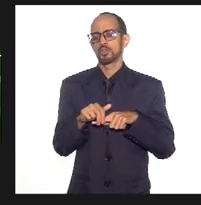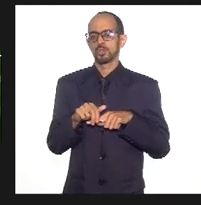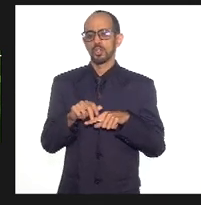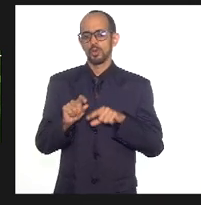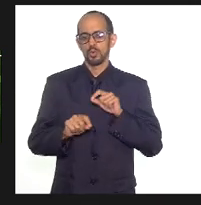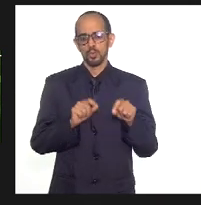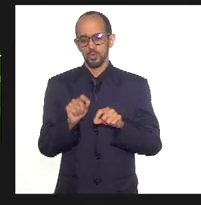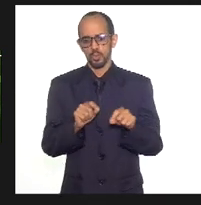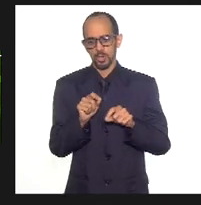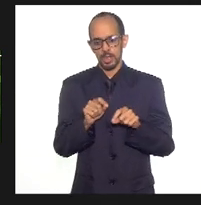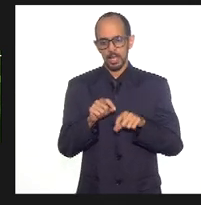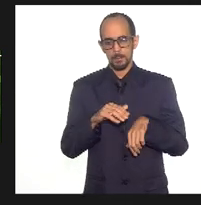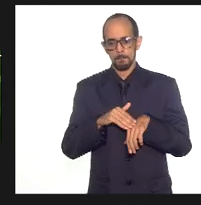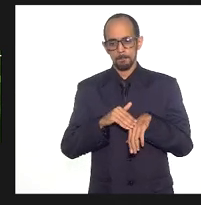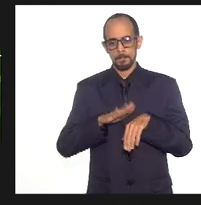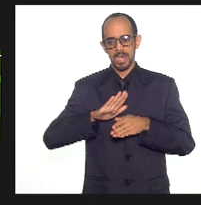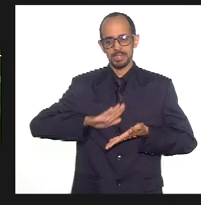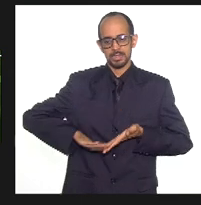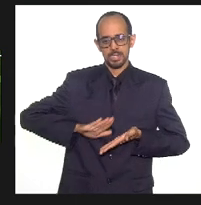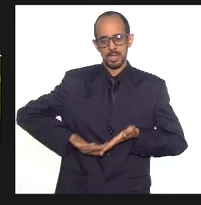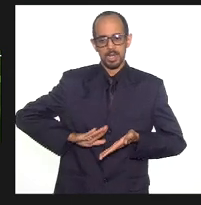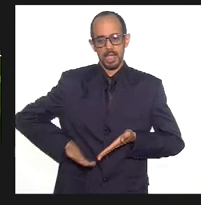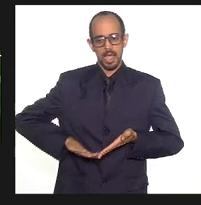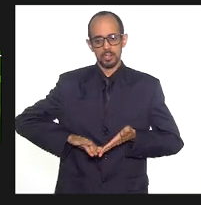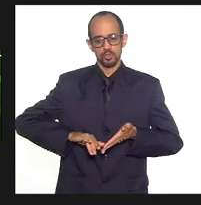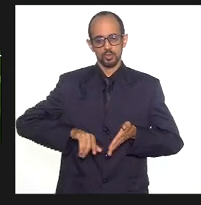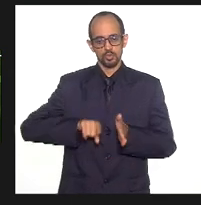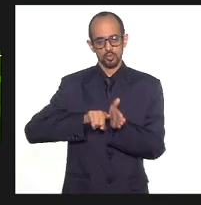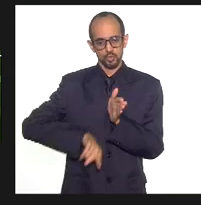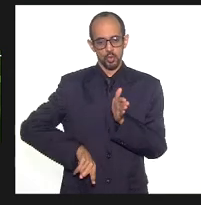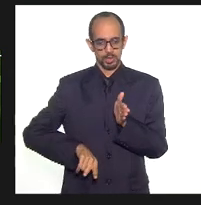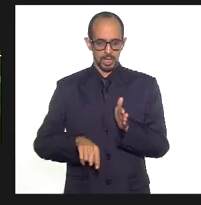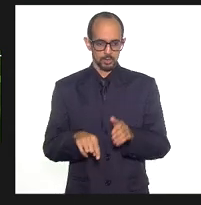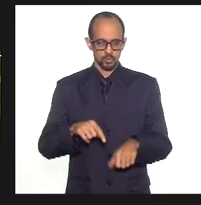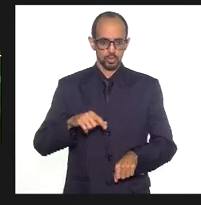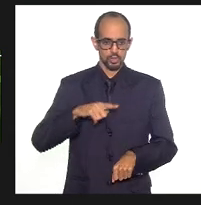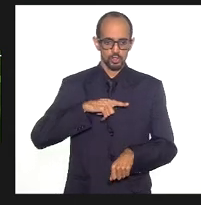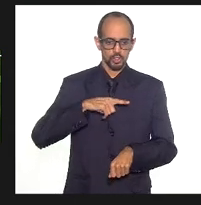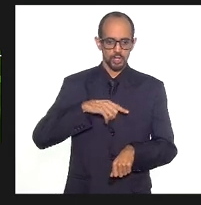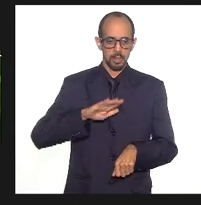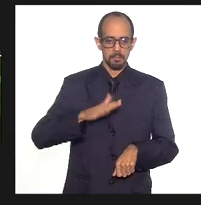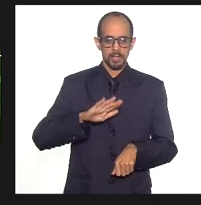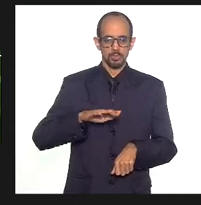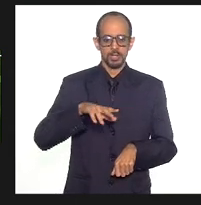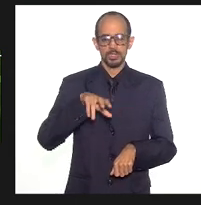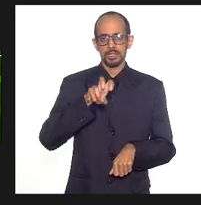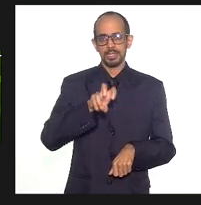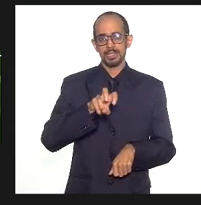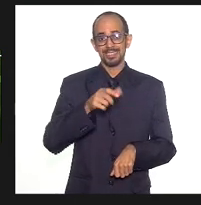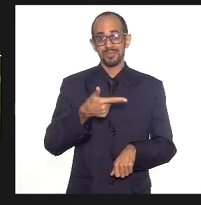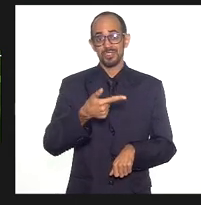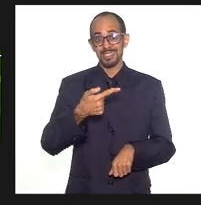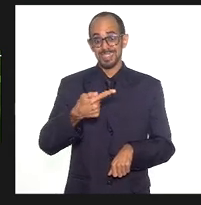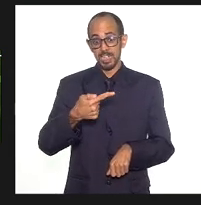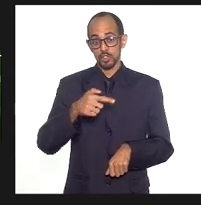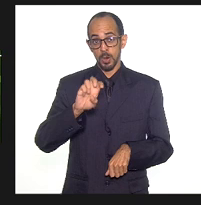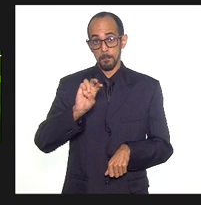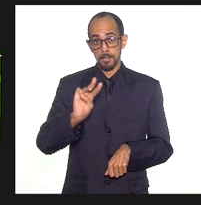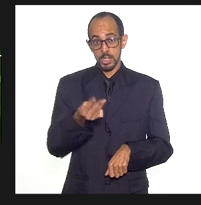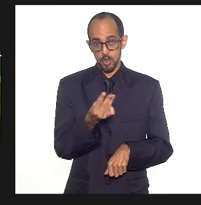dos maiores gastos deduzidos. Então, notem que nós temos aqui cerca de 527 milhões de